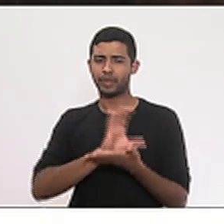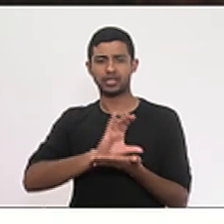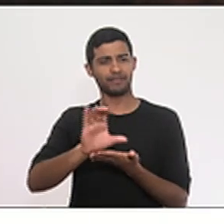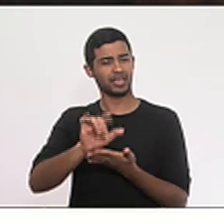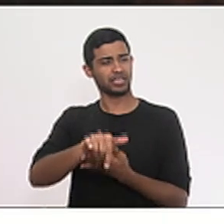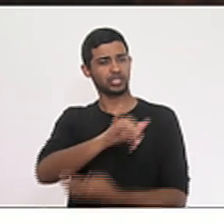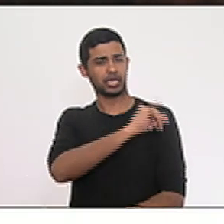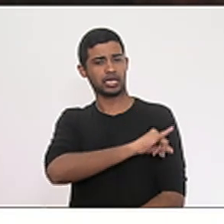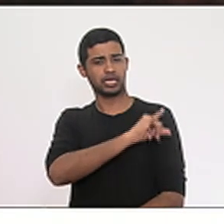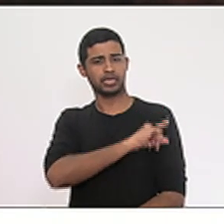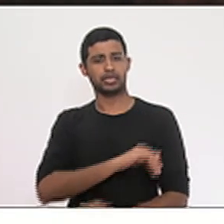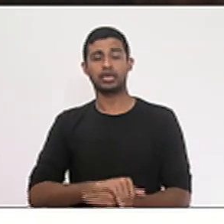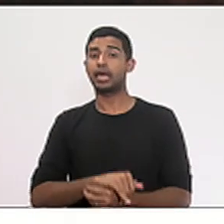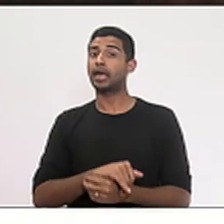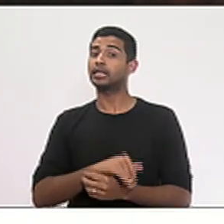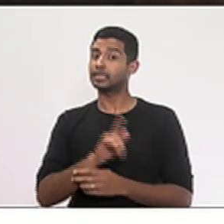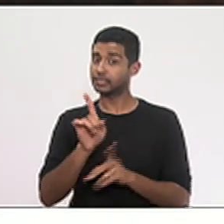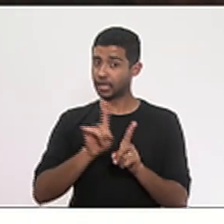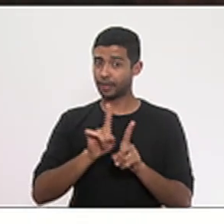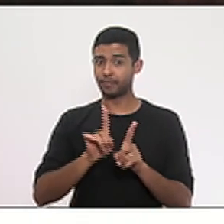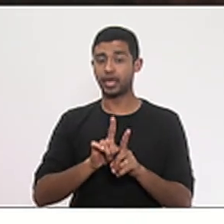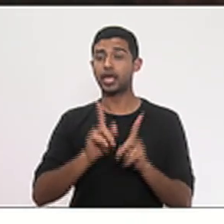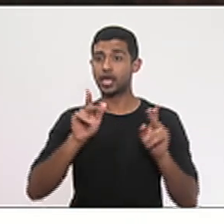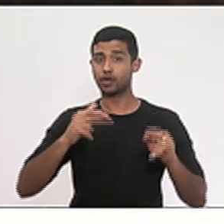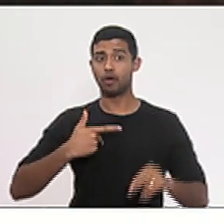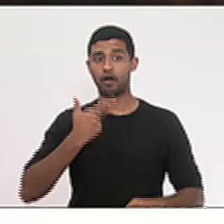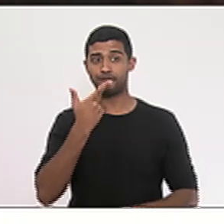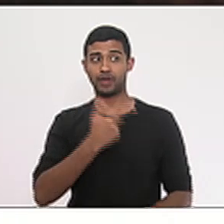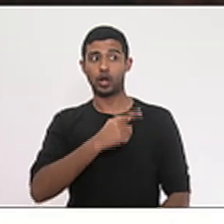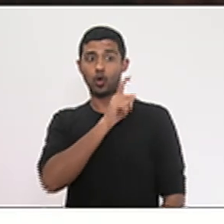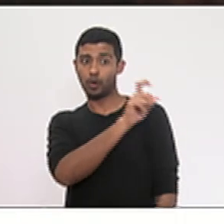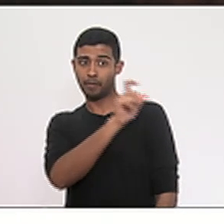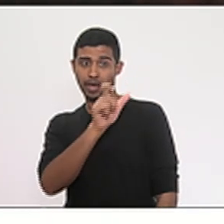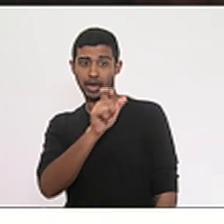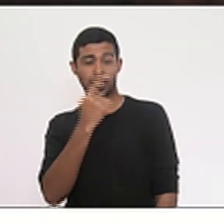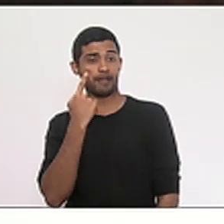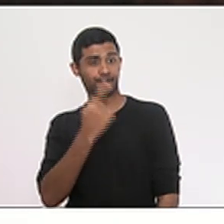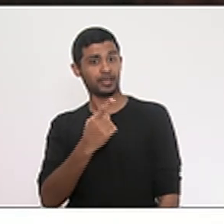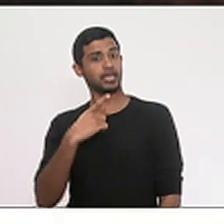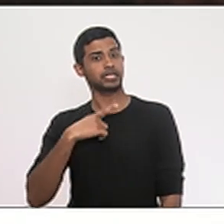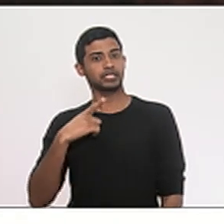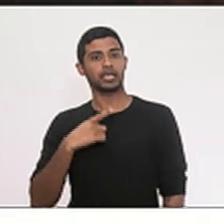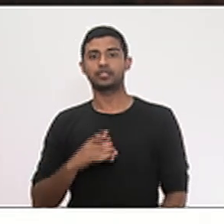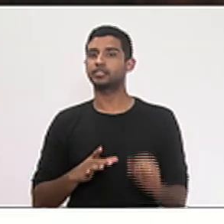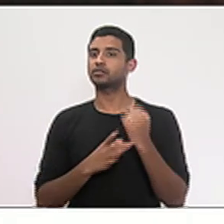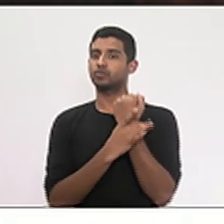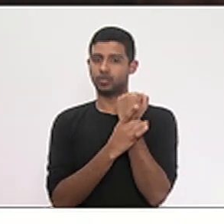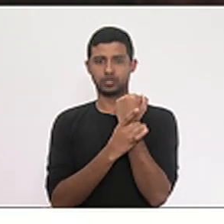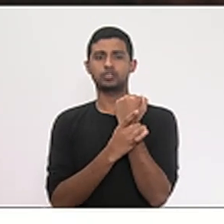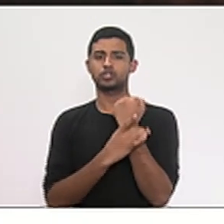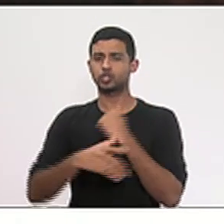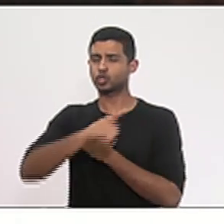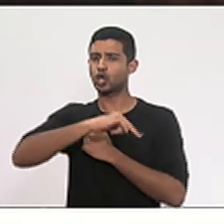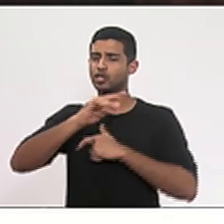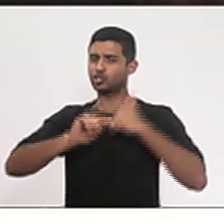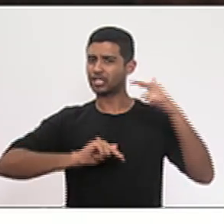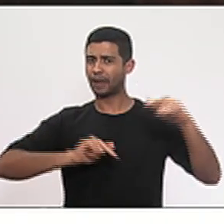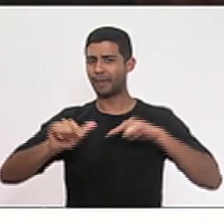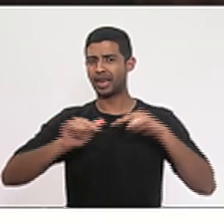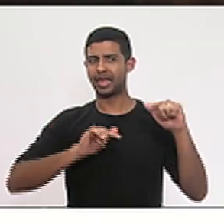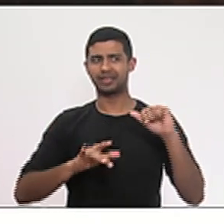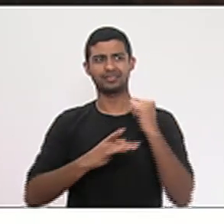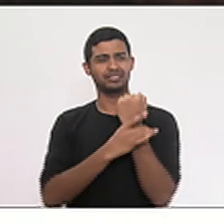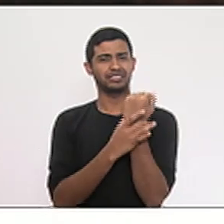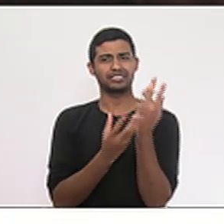nosso Estado e mais, como foi colocado aqui nas palavras, uma estabilidade. Trabalhar com instabilidade é muito